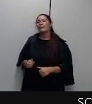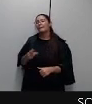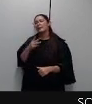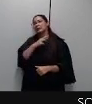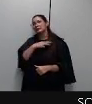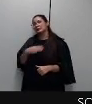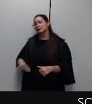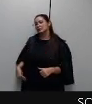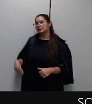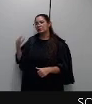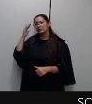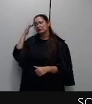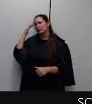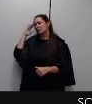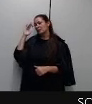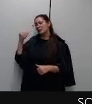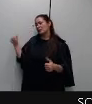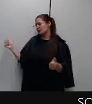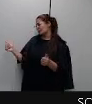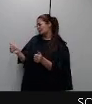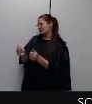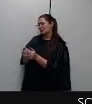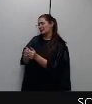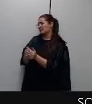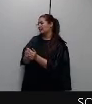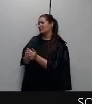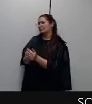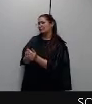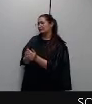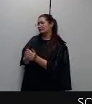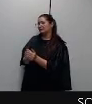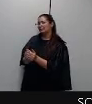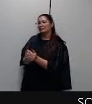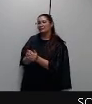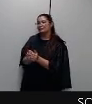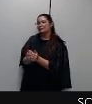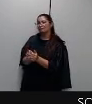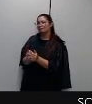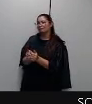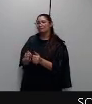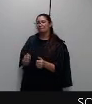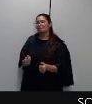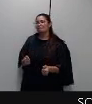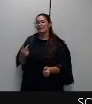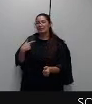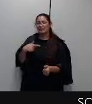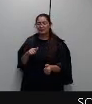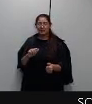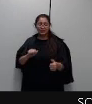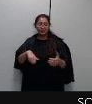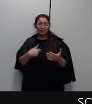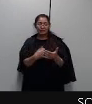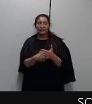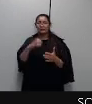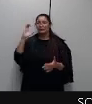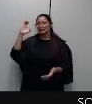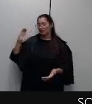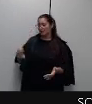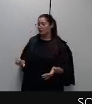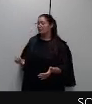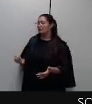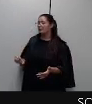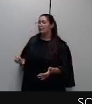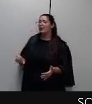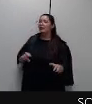o que não é possível conviver execução fiscal e a habilitação do crédito fazendário no juízo falimentar